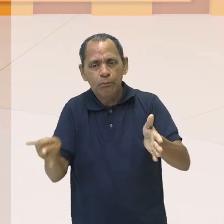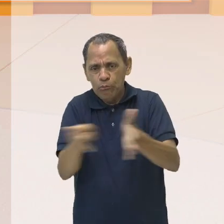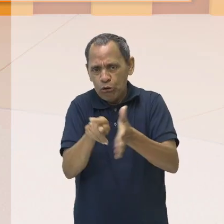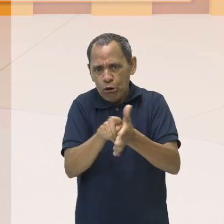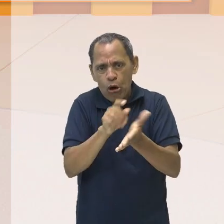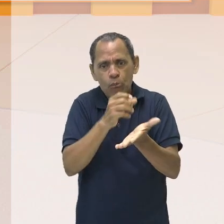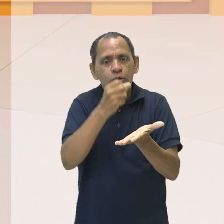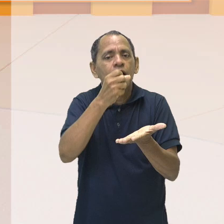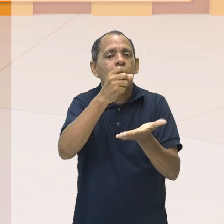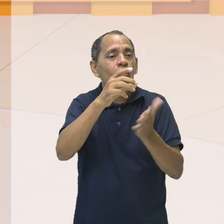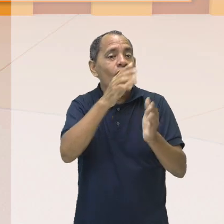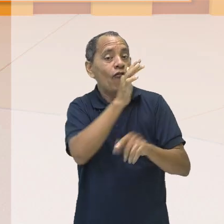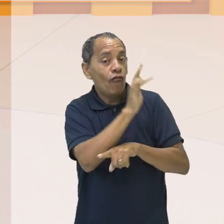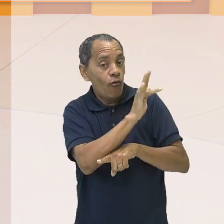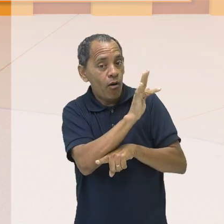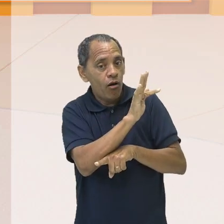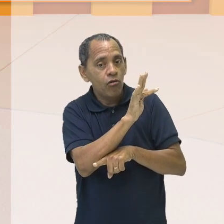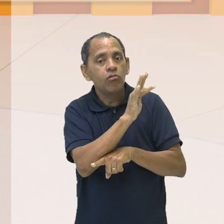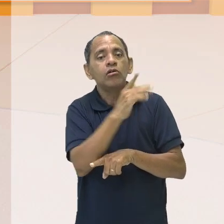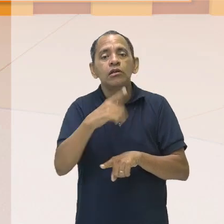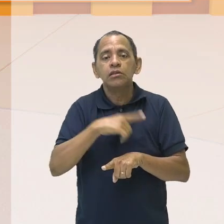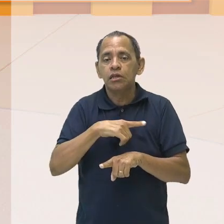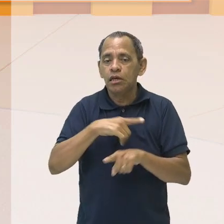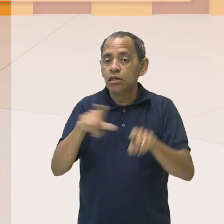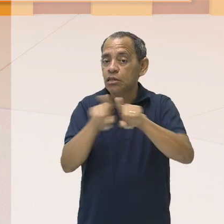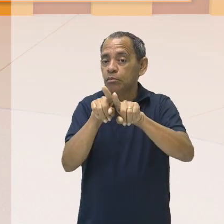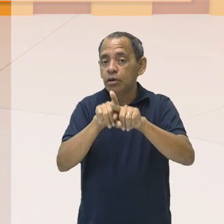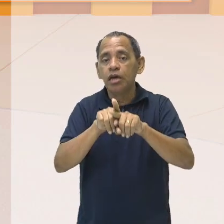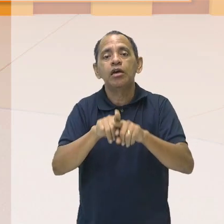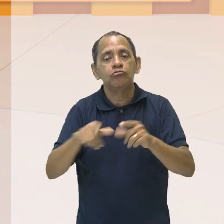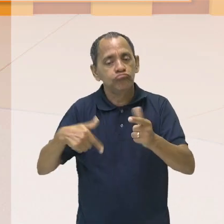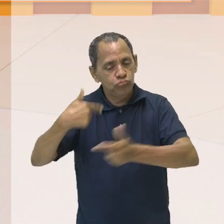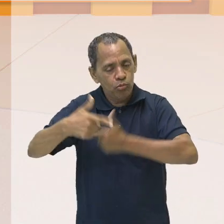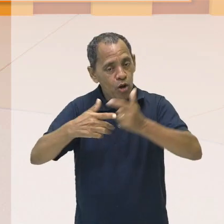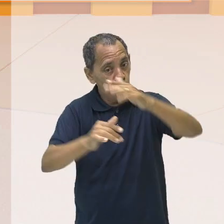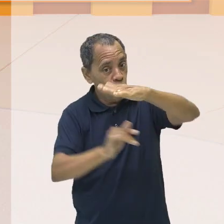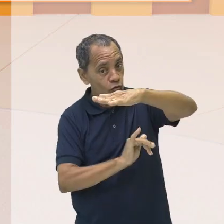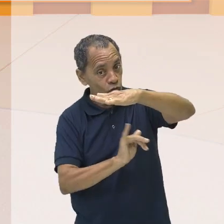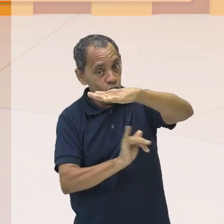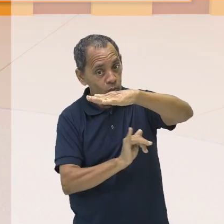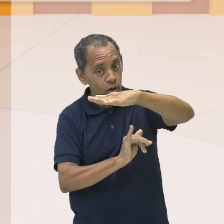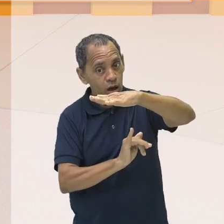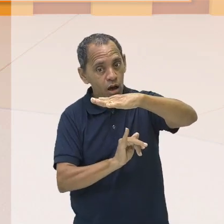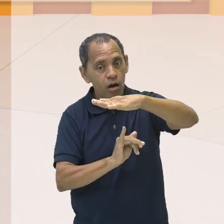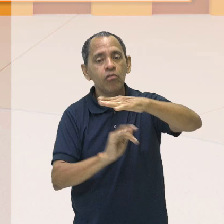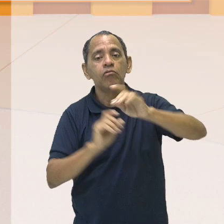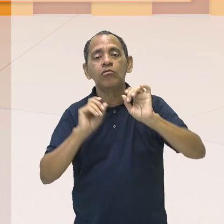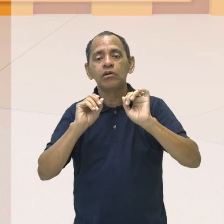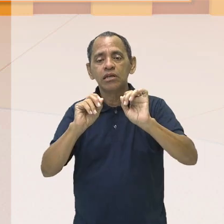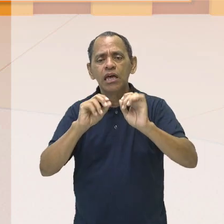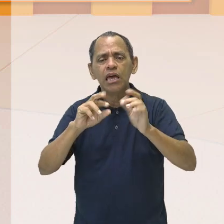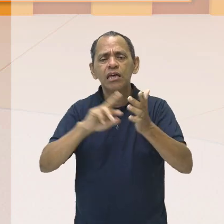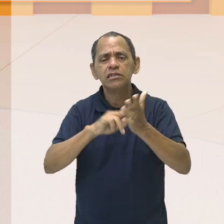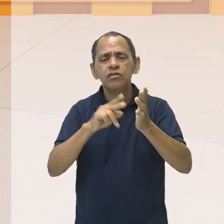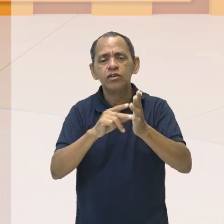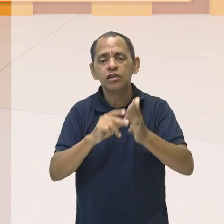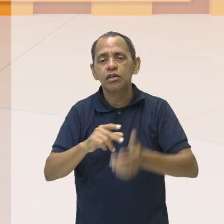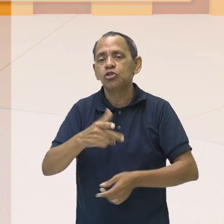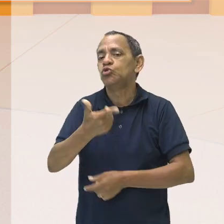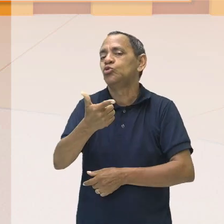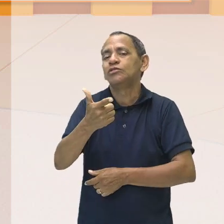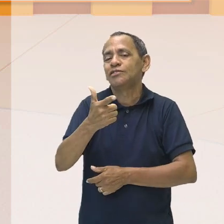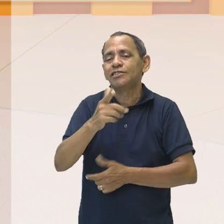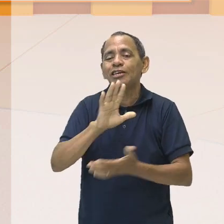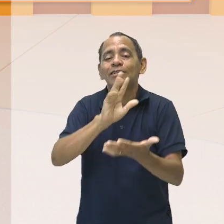formal. Existe também o trabalho informal, que é aquele que, por outro lado, ele não possui